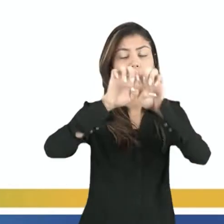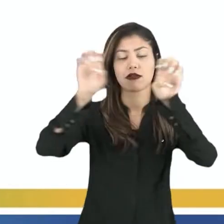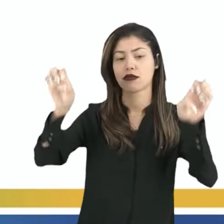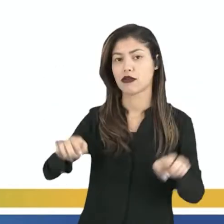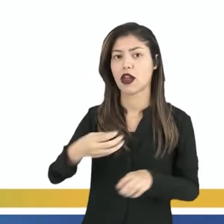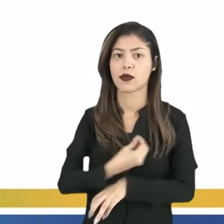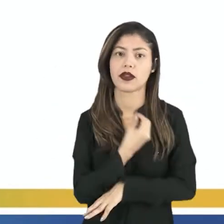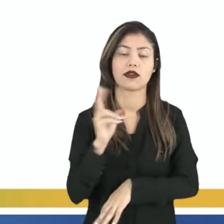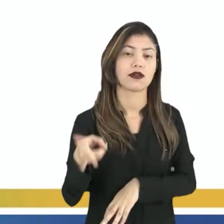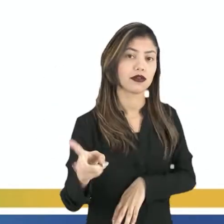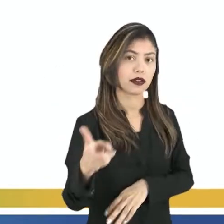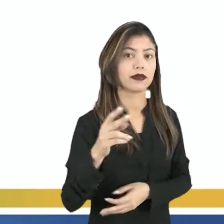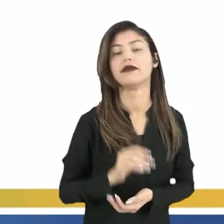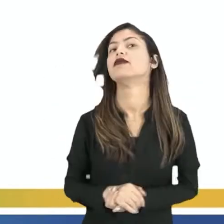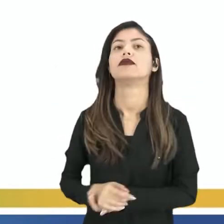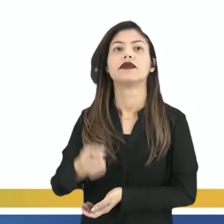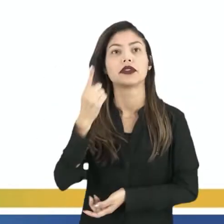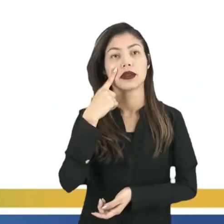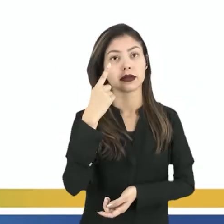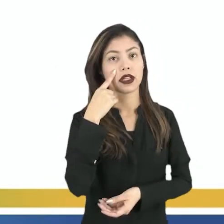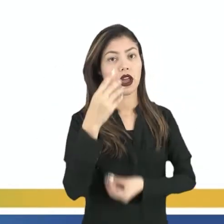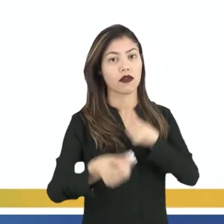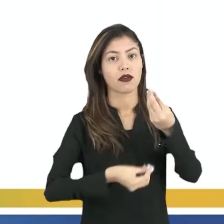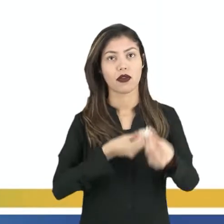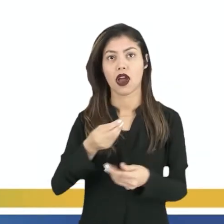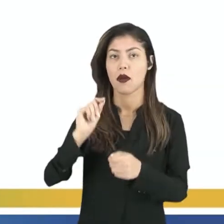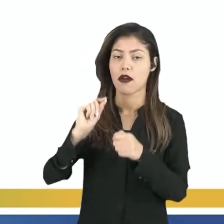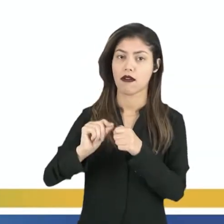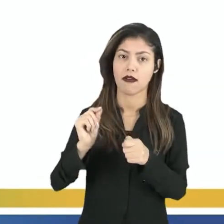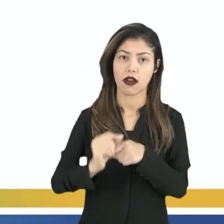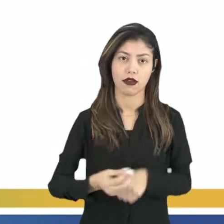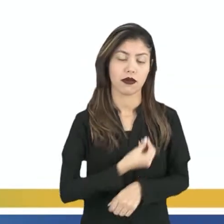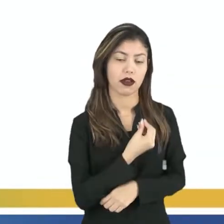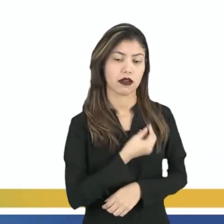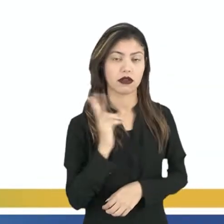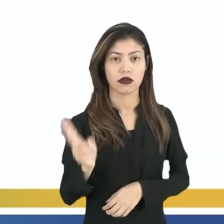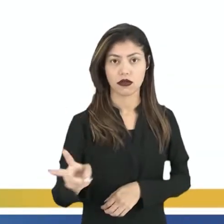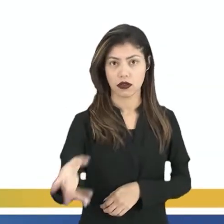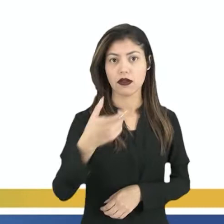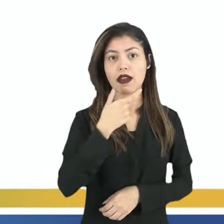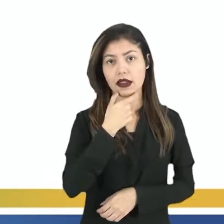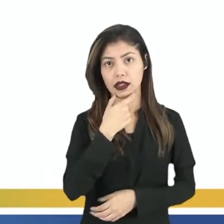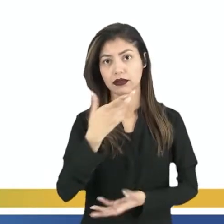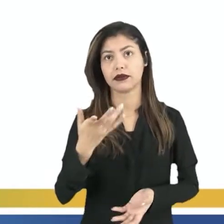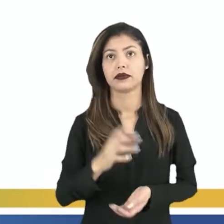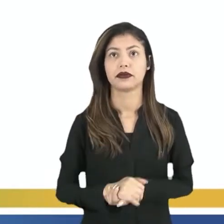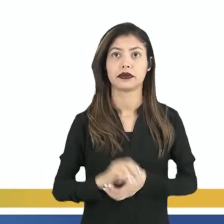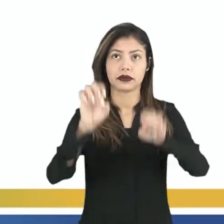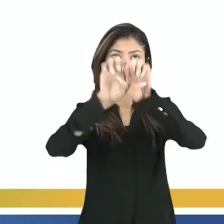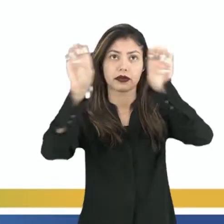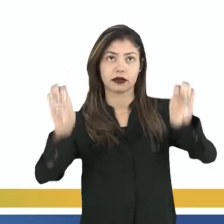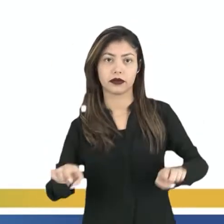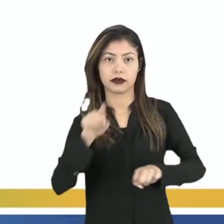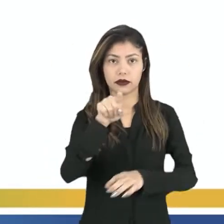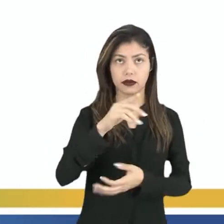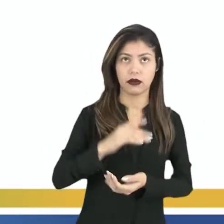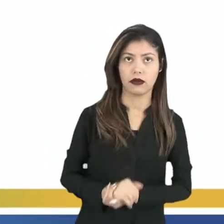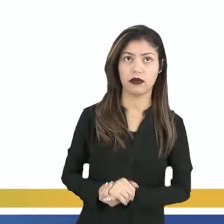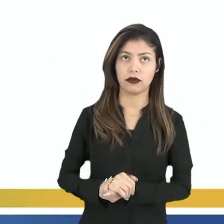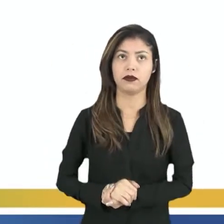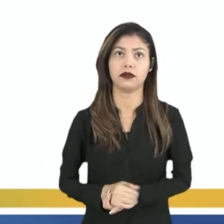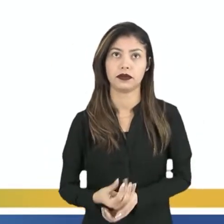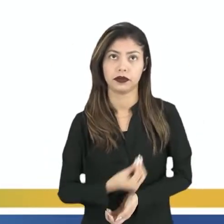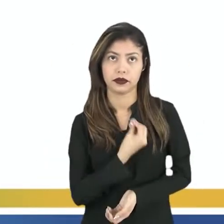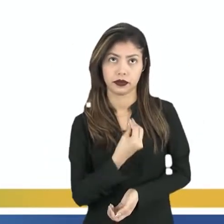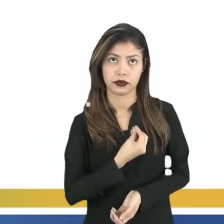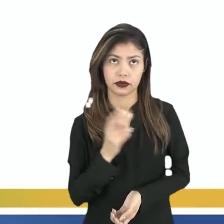do Present Continuous. Então, observem aí como funciona o Present Continuous em inglês. Essa aí é a estrutura, ó. A estrutura do